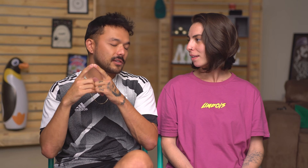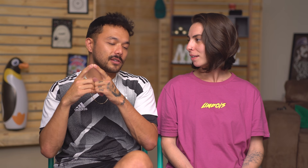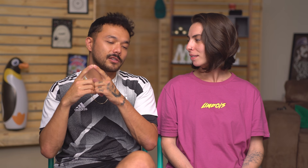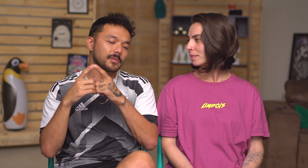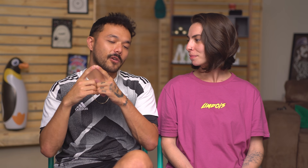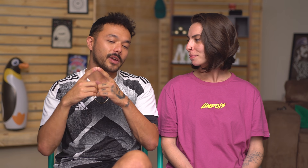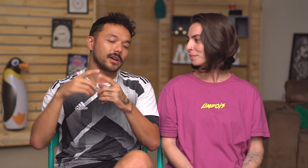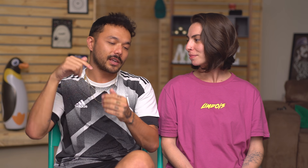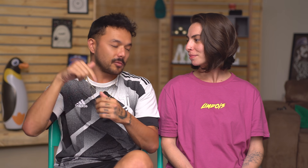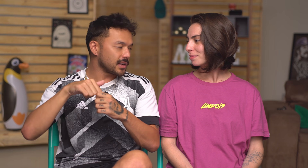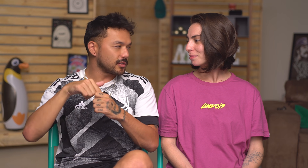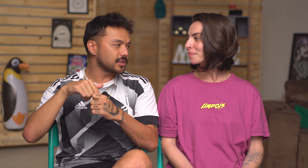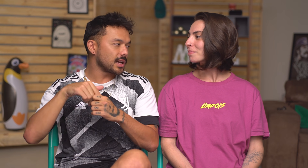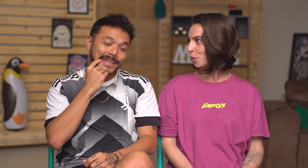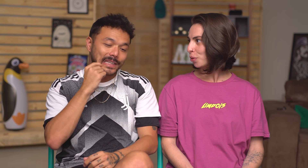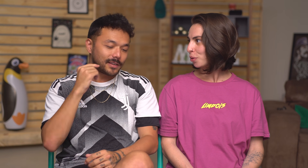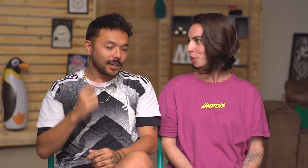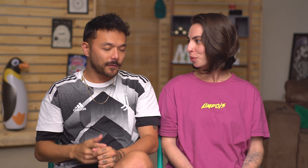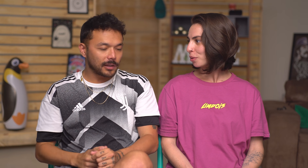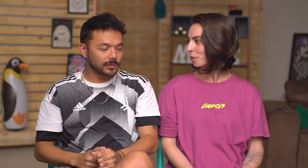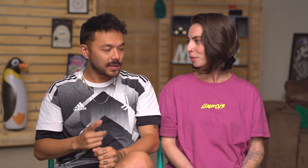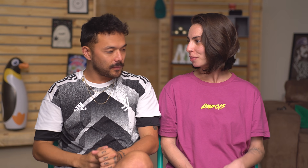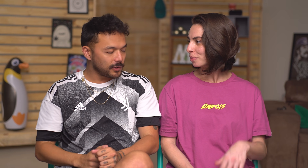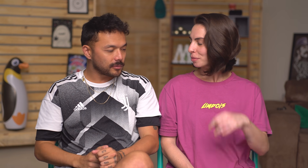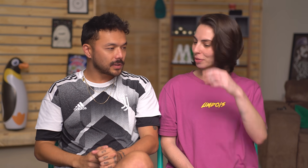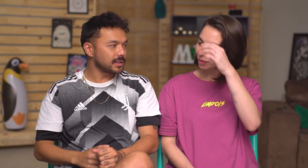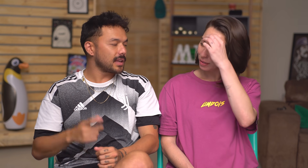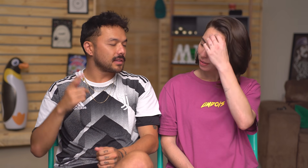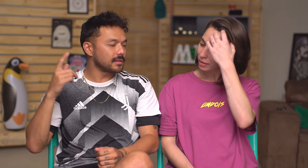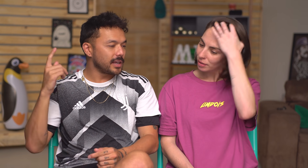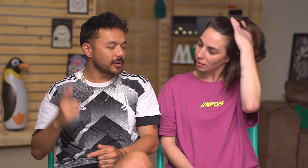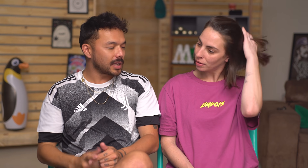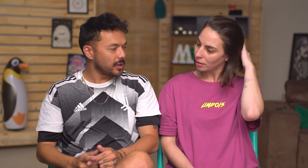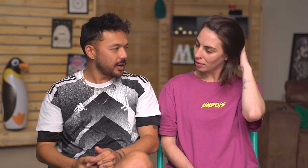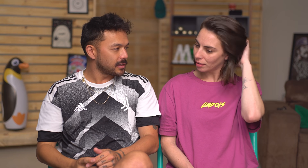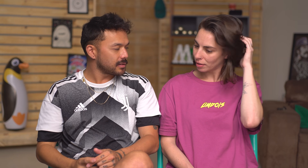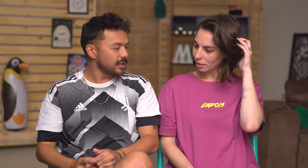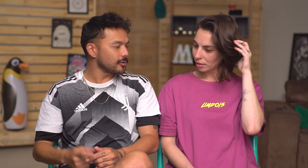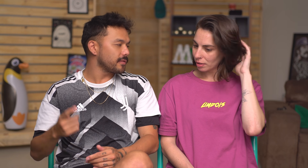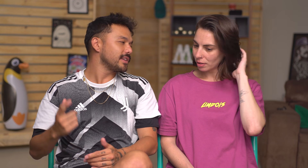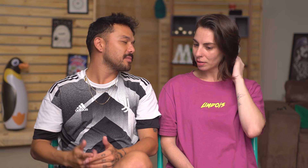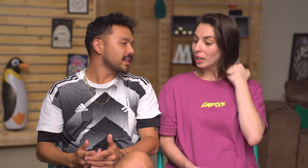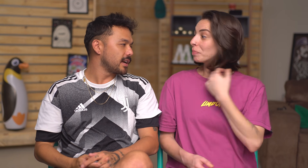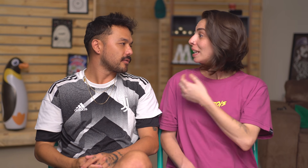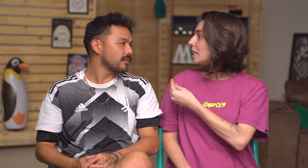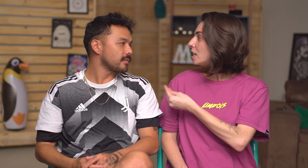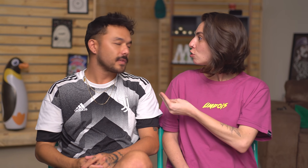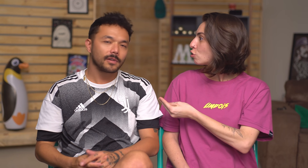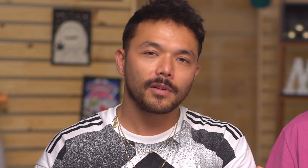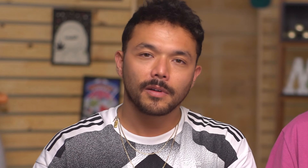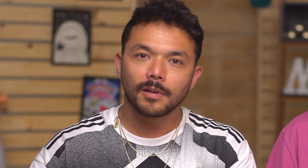base de maconha aqui no Brasil já. E eles falam nesse vídeo que tem endocannabinoides, inclusive no leite